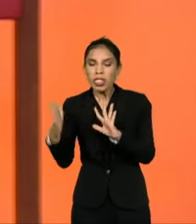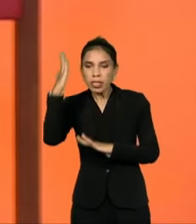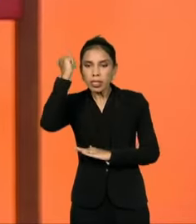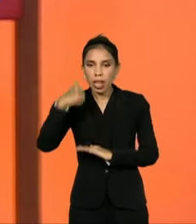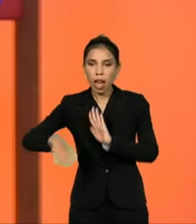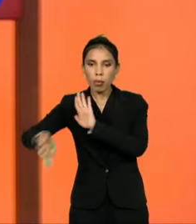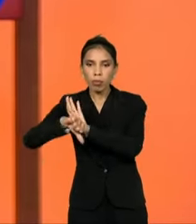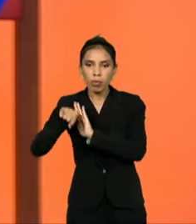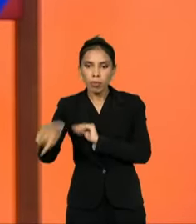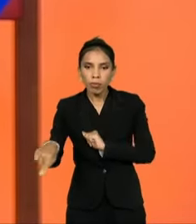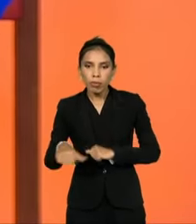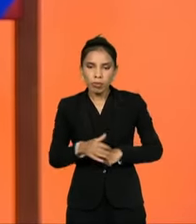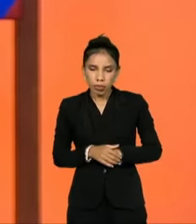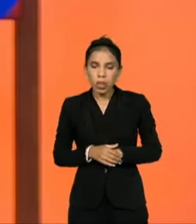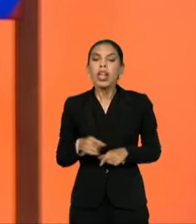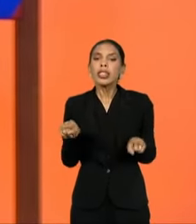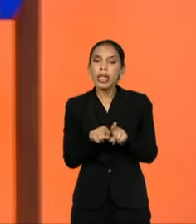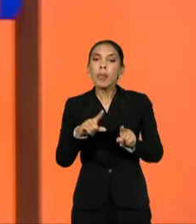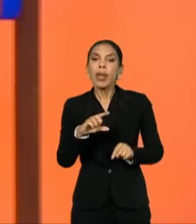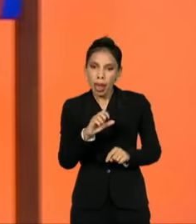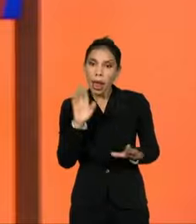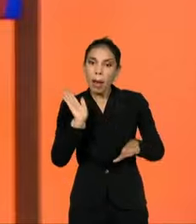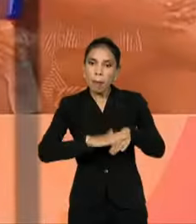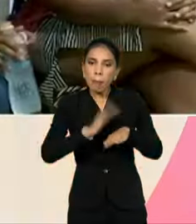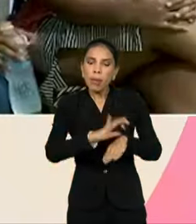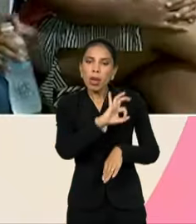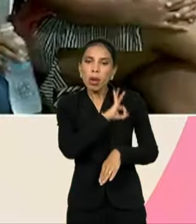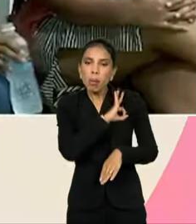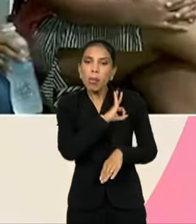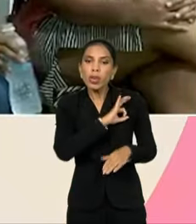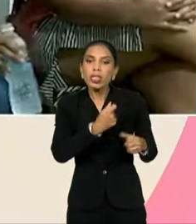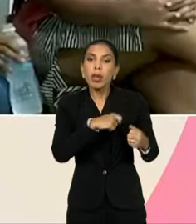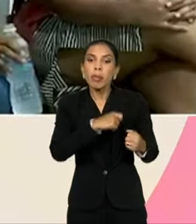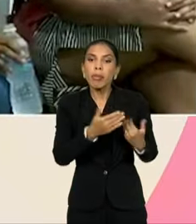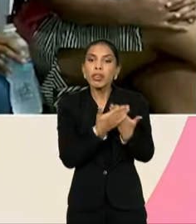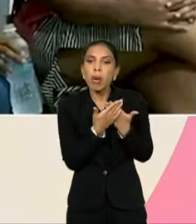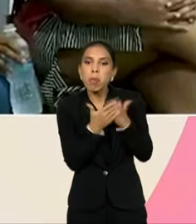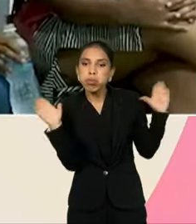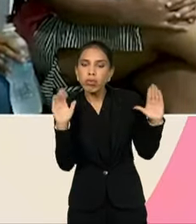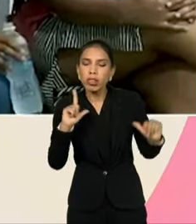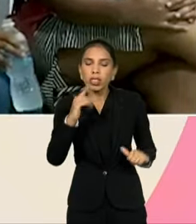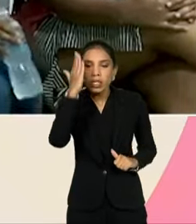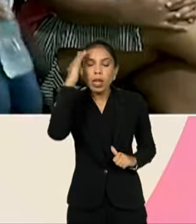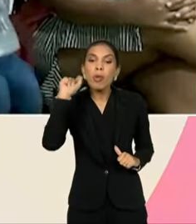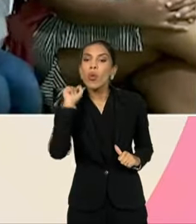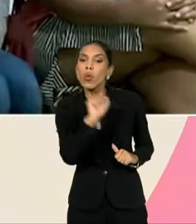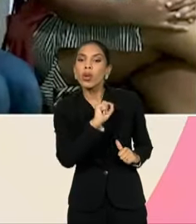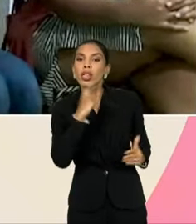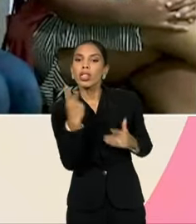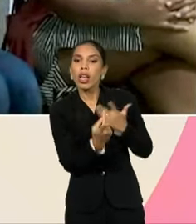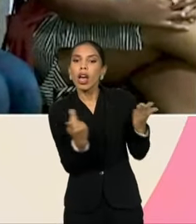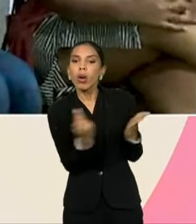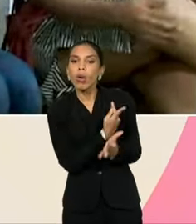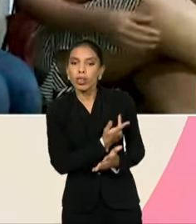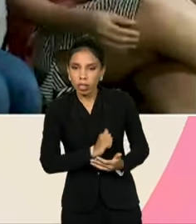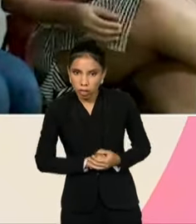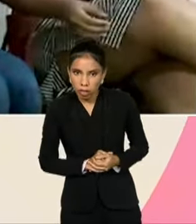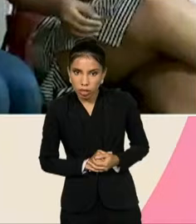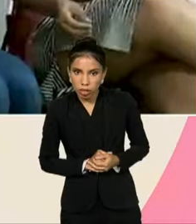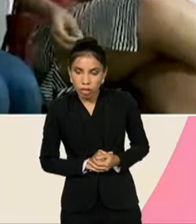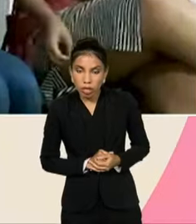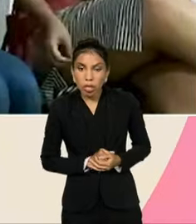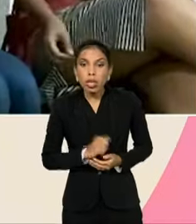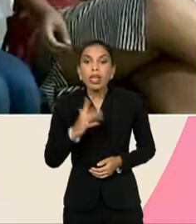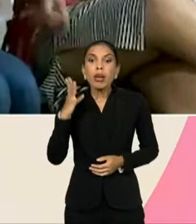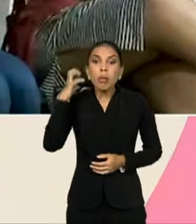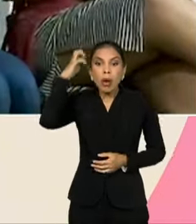crime. Então, é isso que também tem que ser investigado. O caso da Marielle destampa um tampão de bueiro. Sim. Que sempre existiu no Rio de Janeiro.